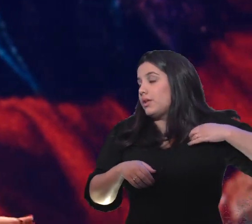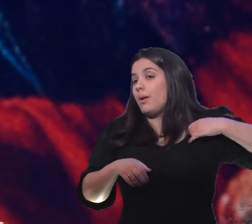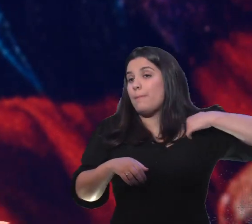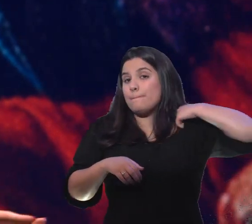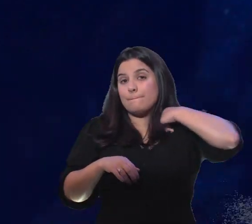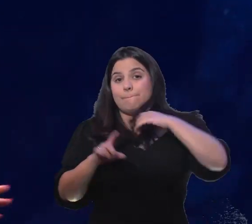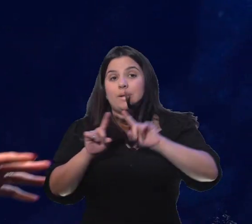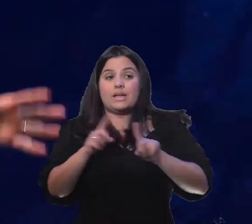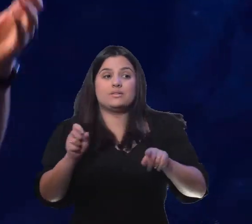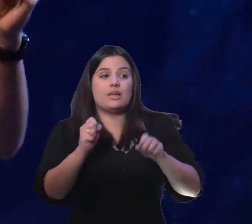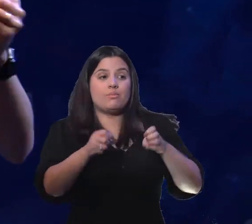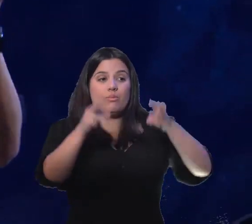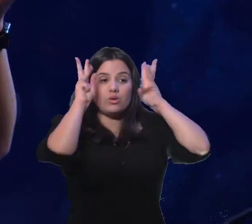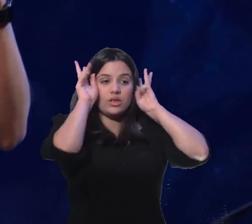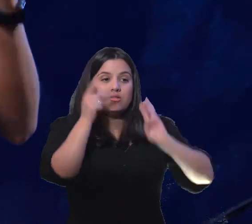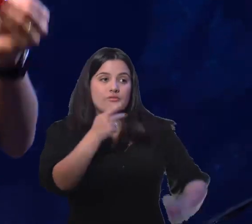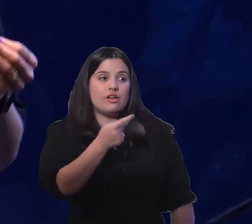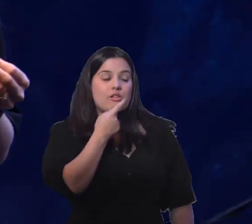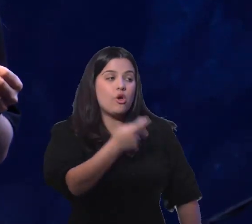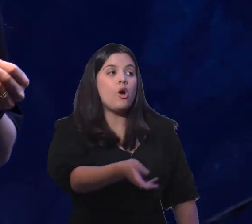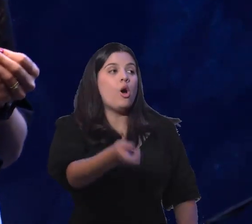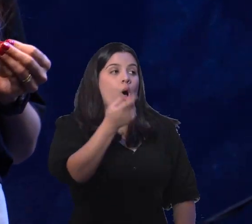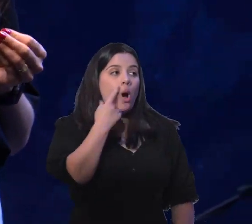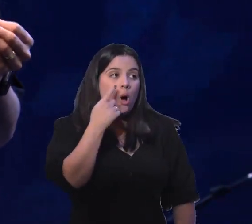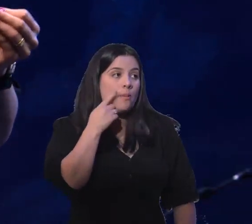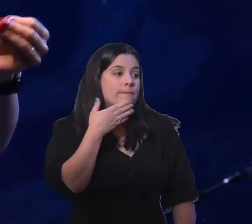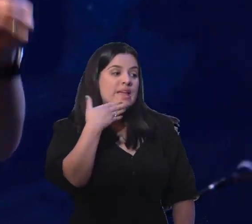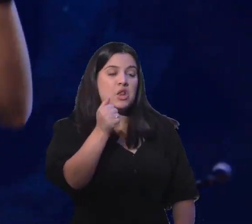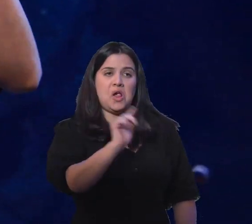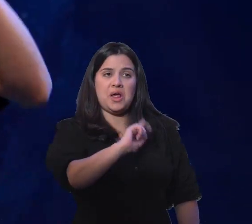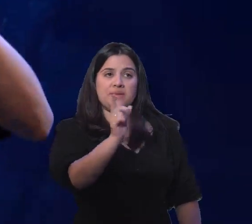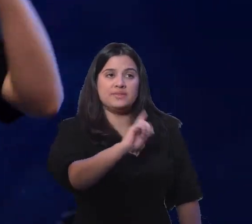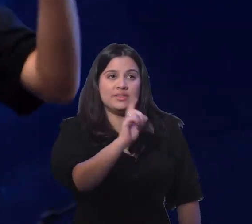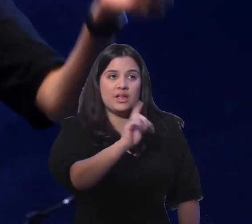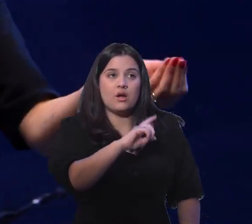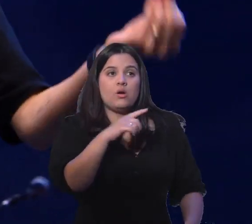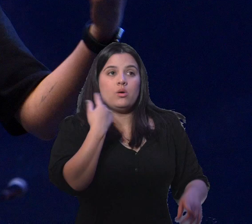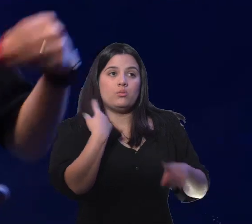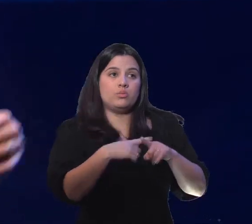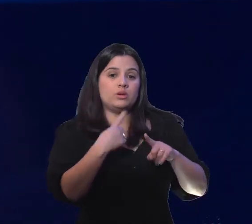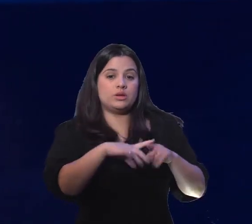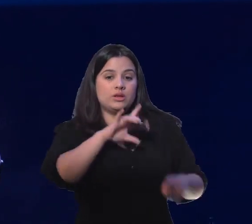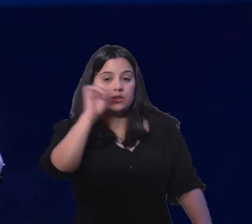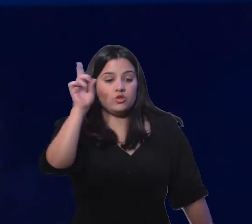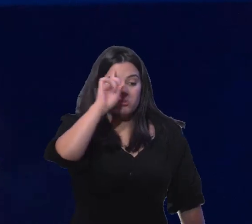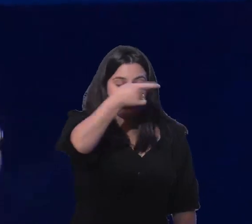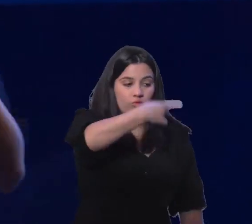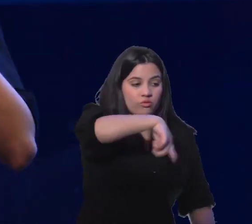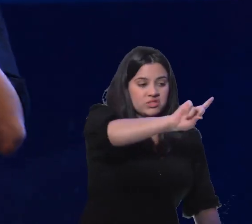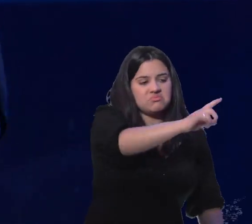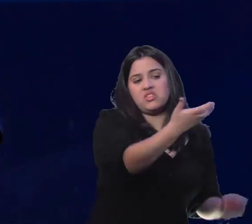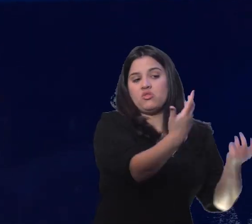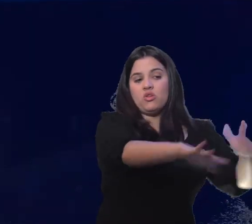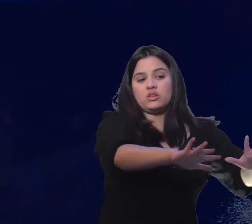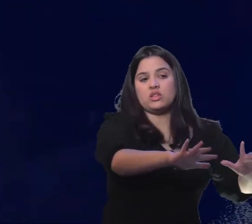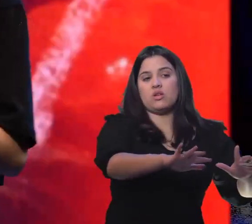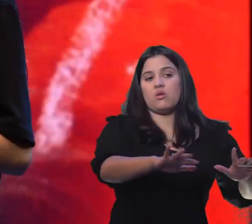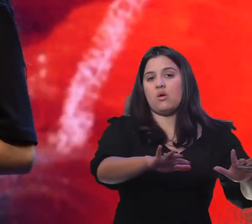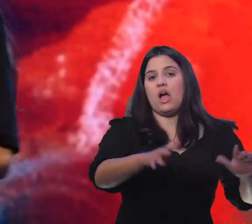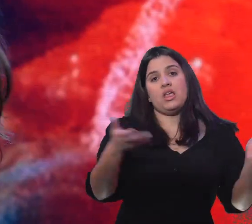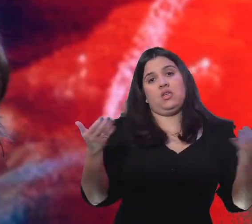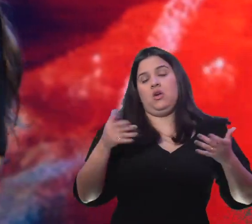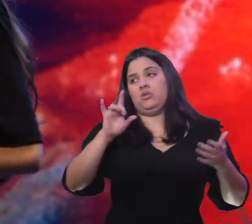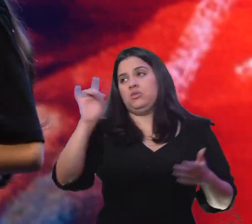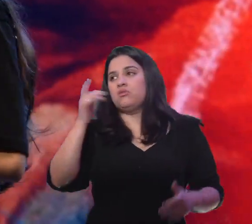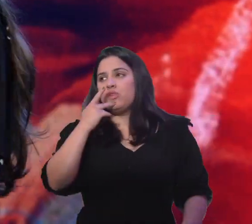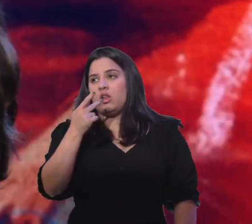não vão. O Senhor não estará com vocês. Porque quando Deus mandou eles irem, eles não quiseram ir. Aí, quando Deus falou para eles não